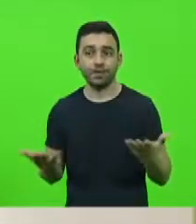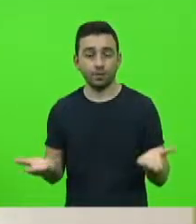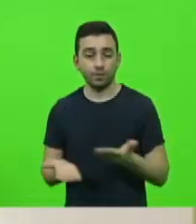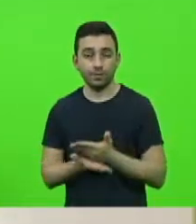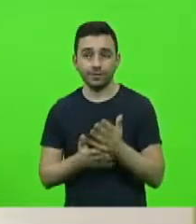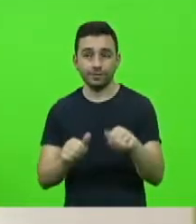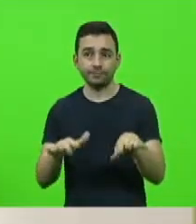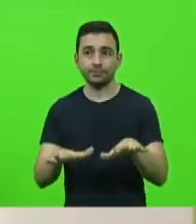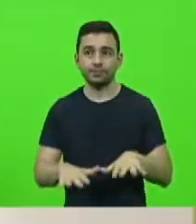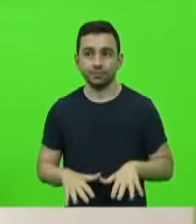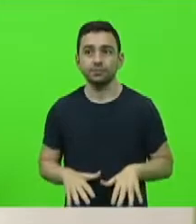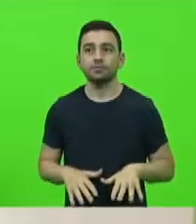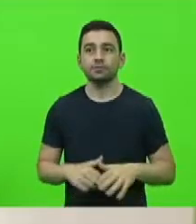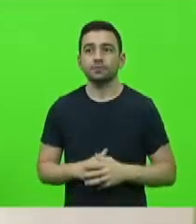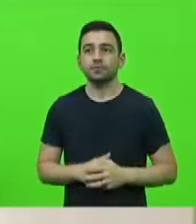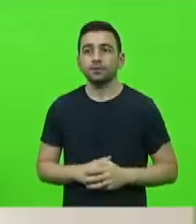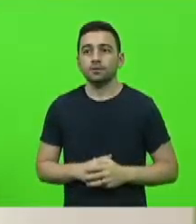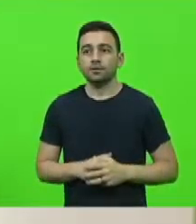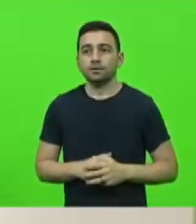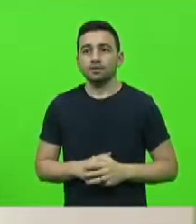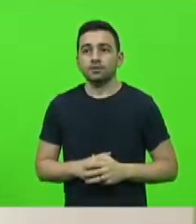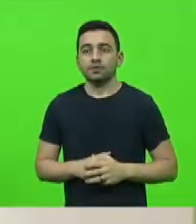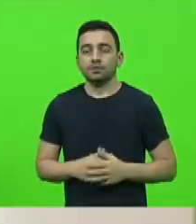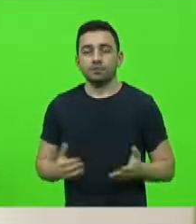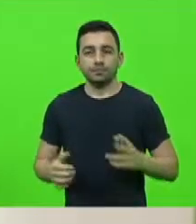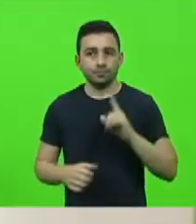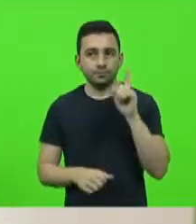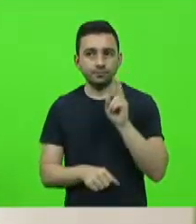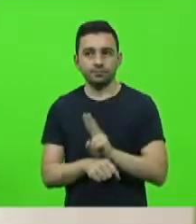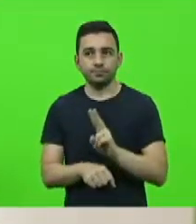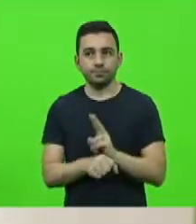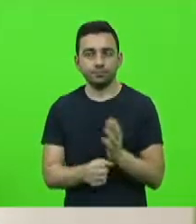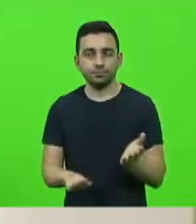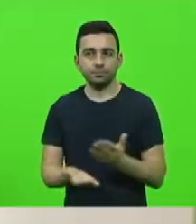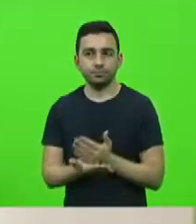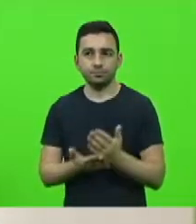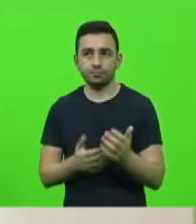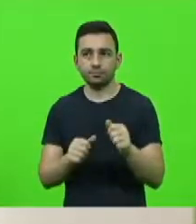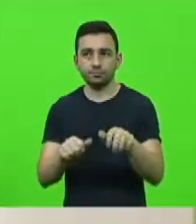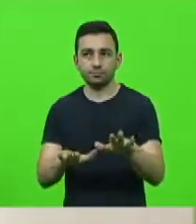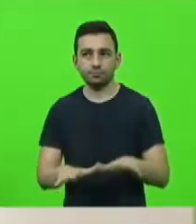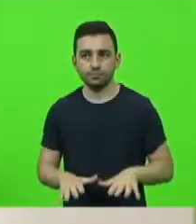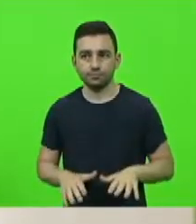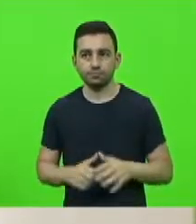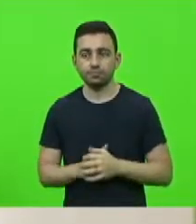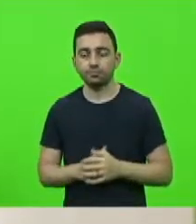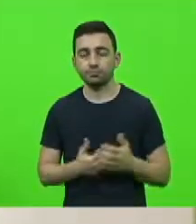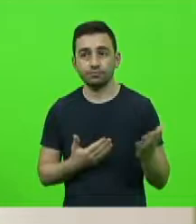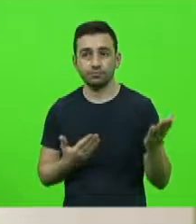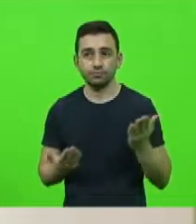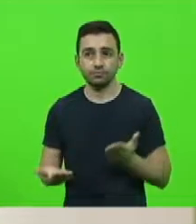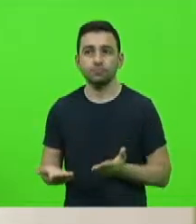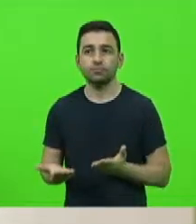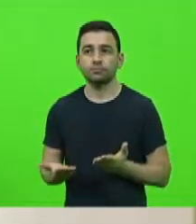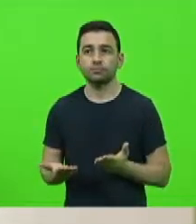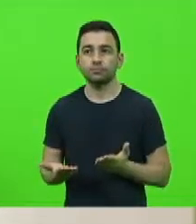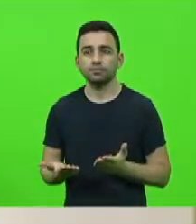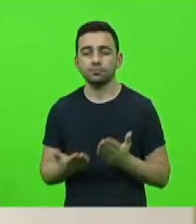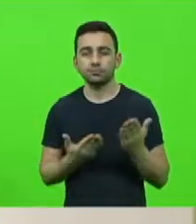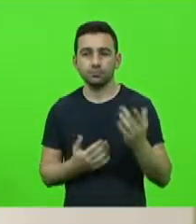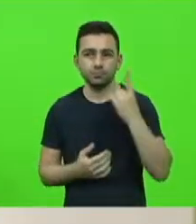trabalho neste momento. Sob a proteção de Deus, declaro aberta a presente sessão. Convido nosso